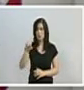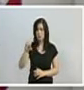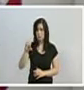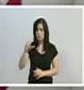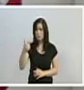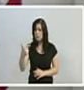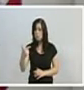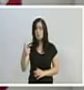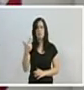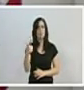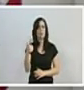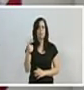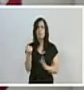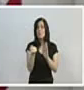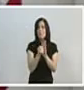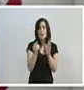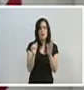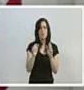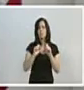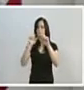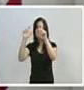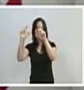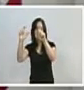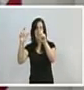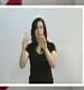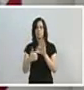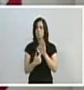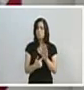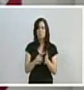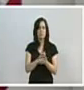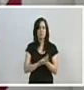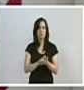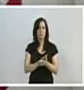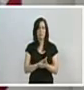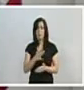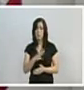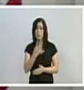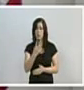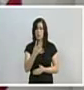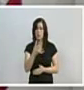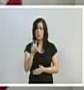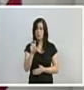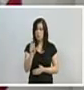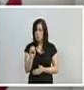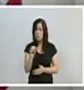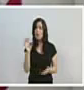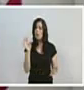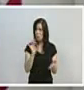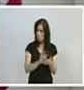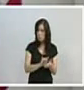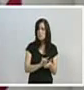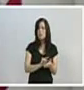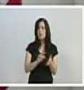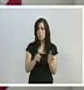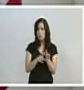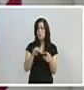1.492 ruas não têm identificação. Cerca de 450 são oficiais do